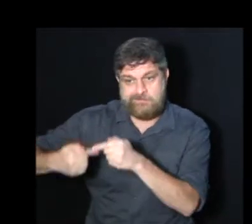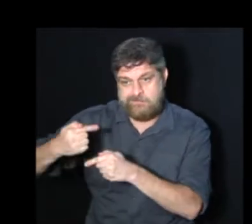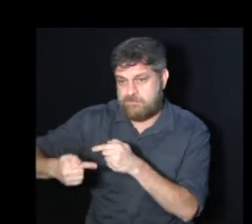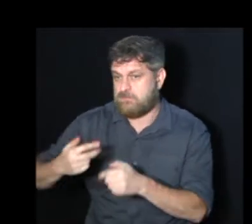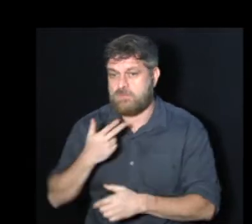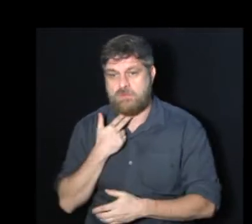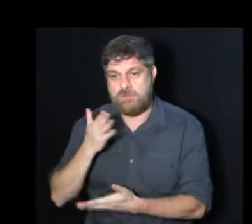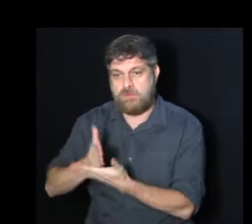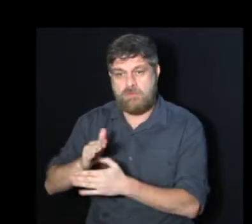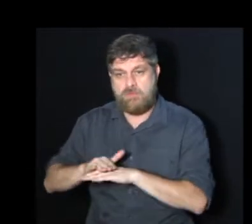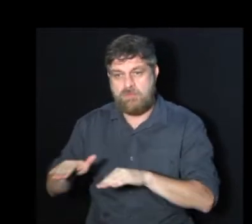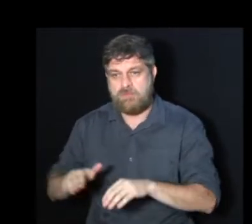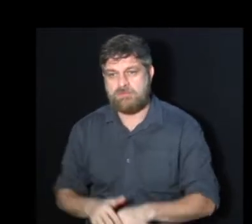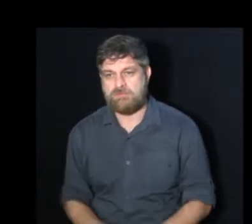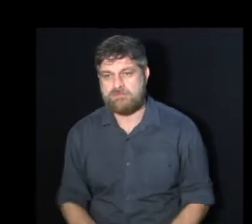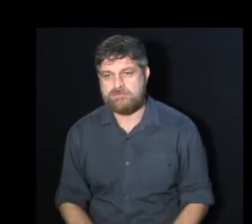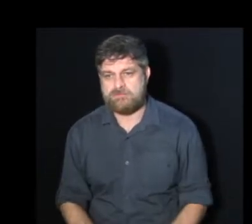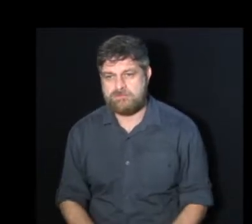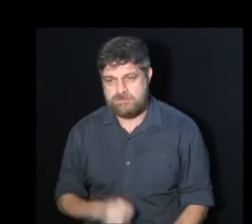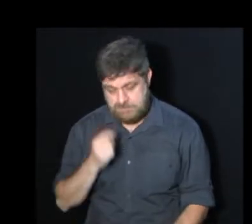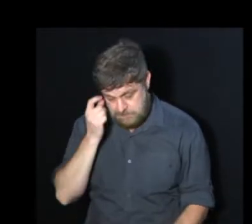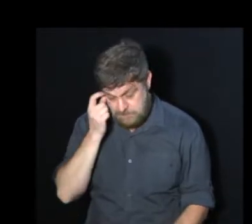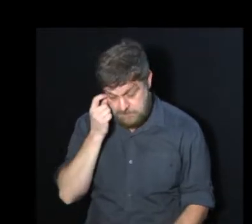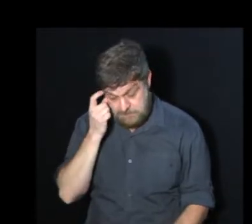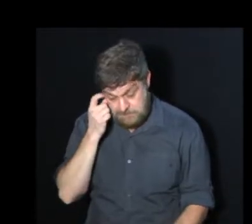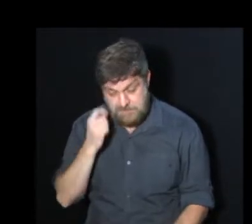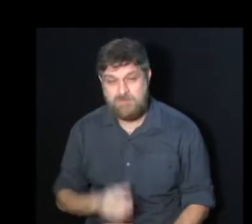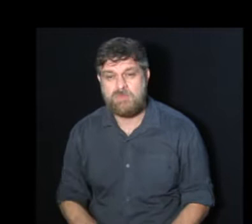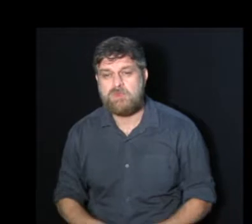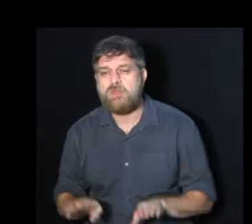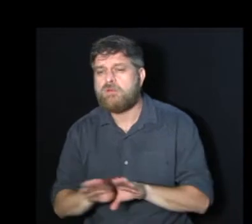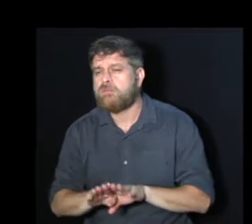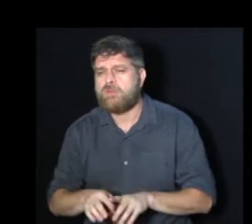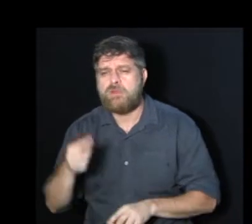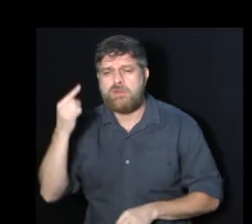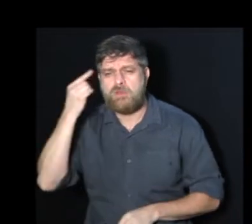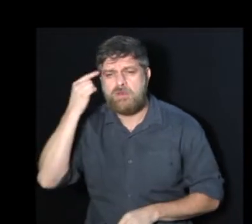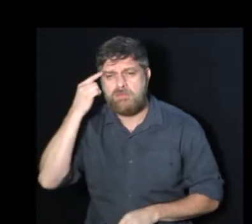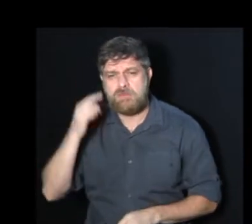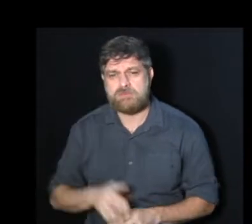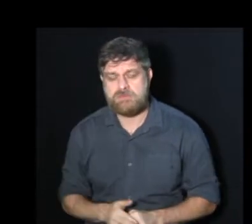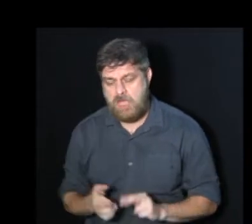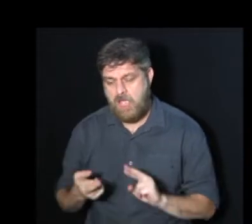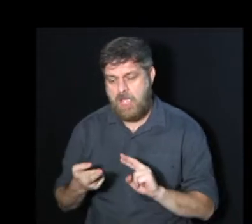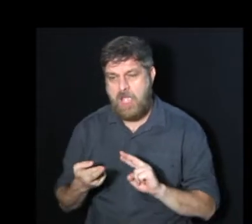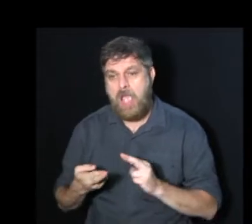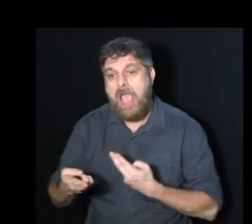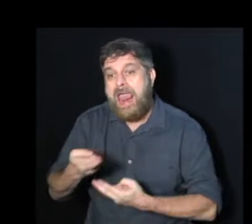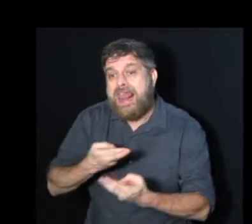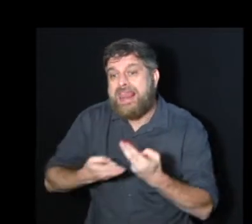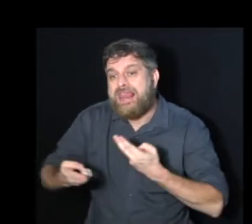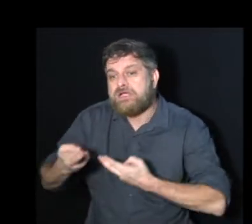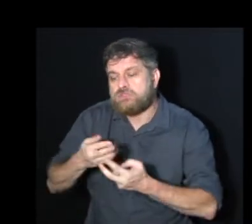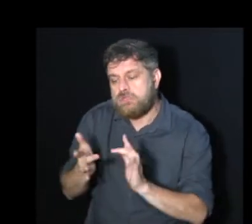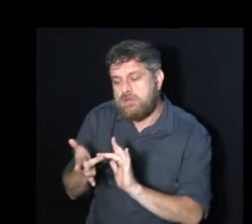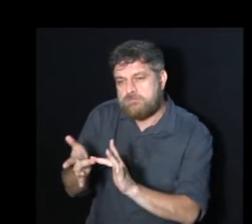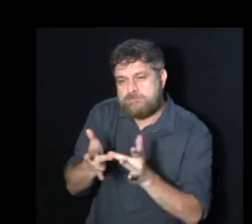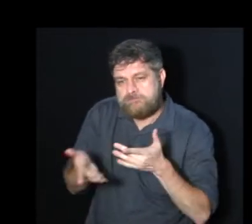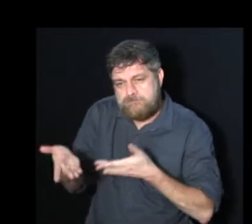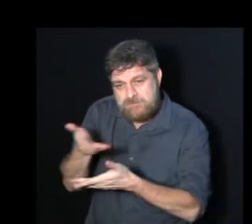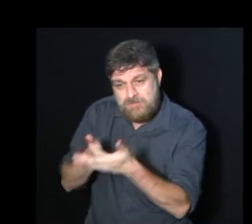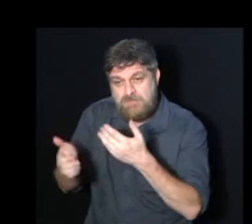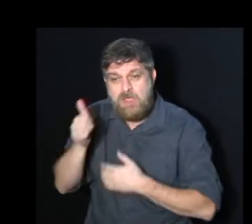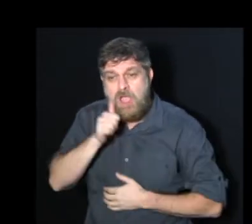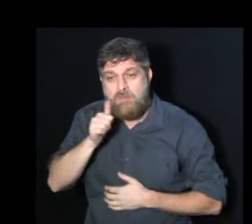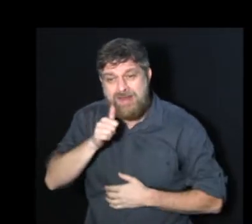falando que eu estou passando tempo, tá? Em relação ao aspecto relacional, as mulheres que são vítimas de